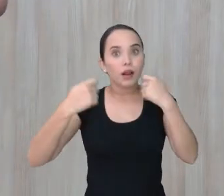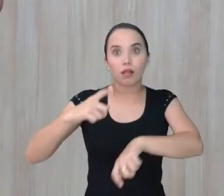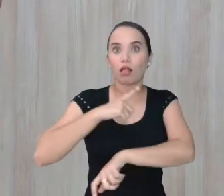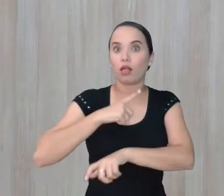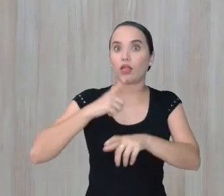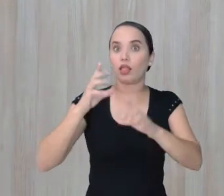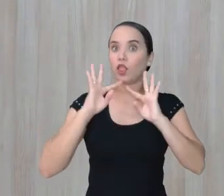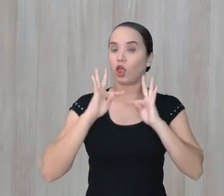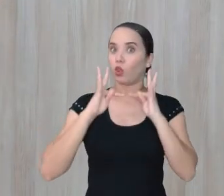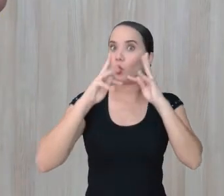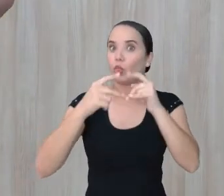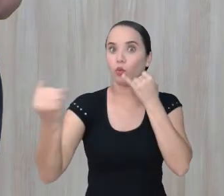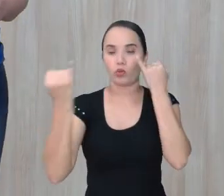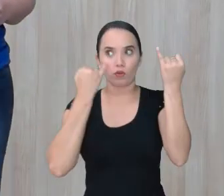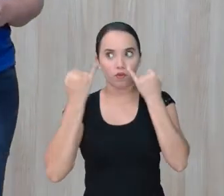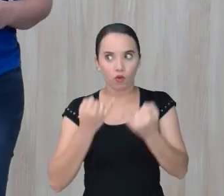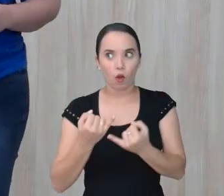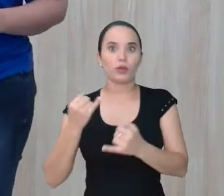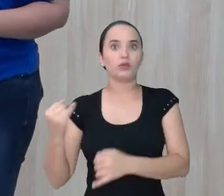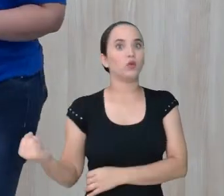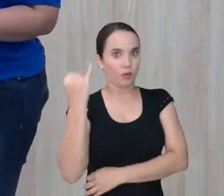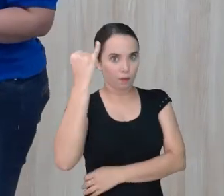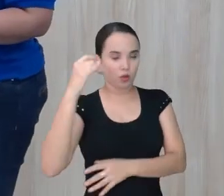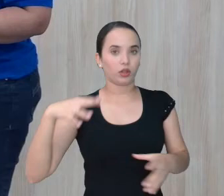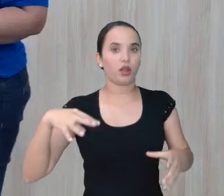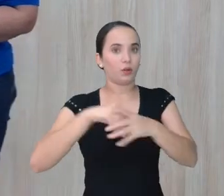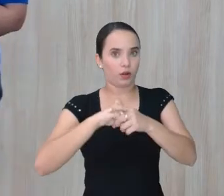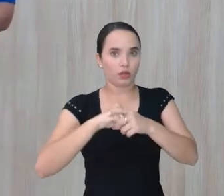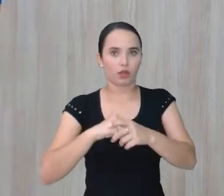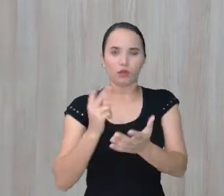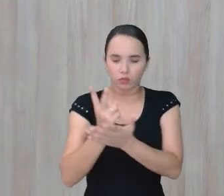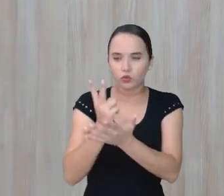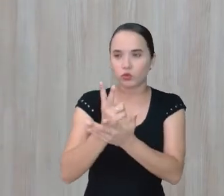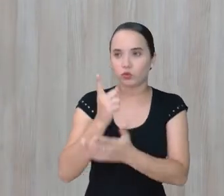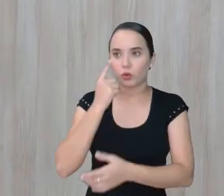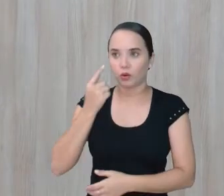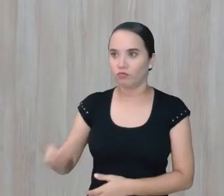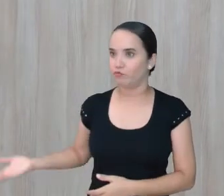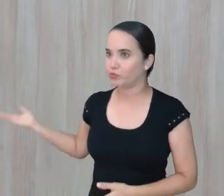de uma notícia. Vamos seguindo. Olha para a tela aí.